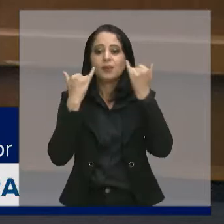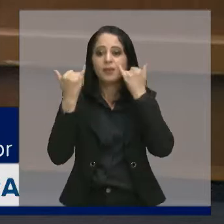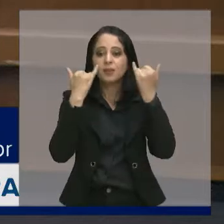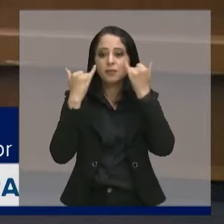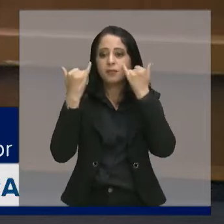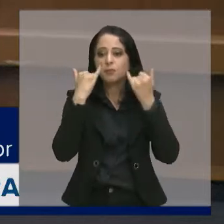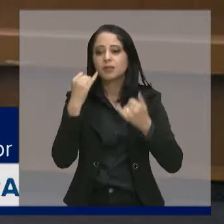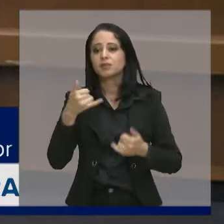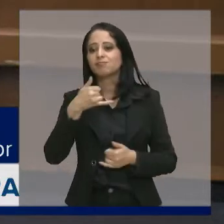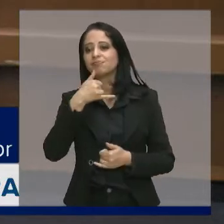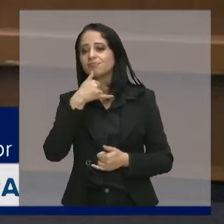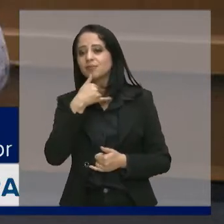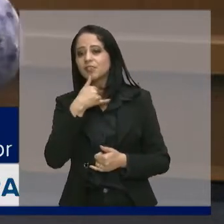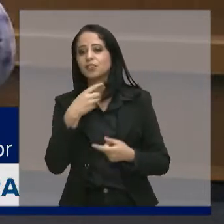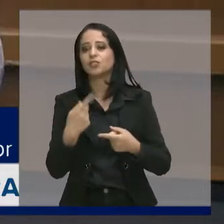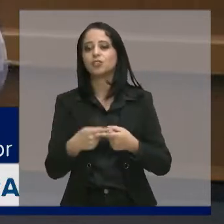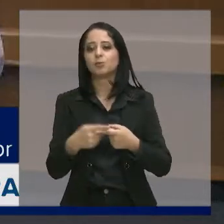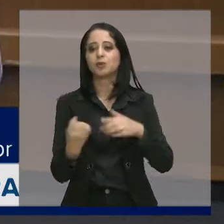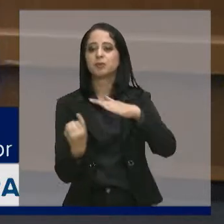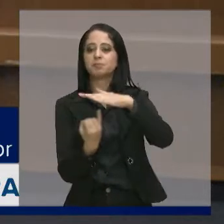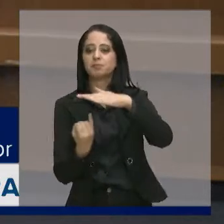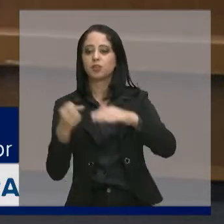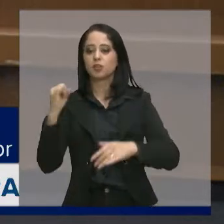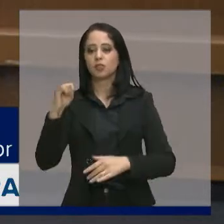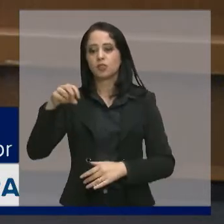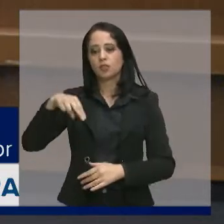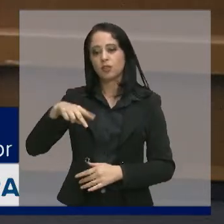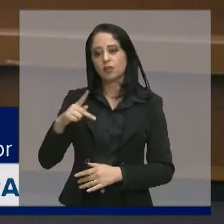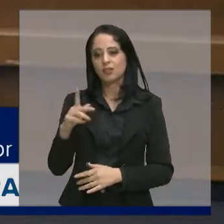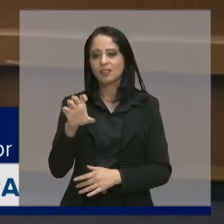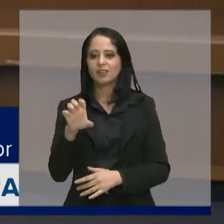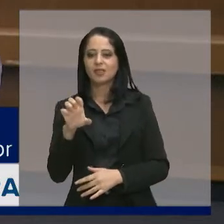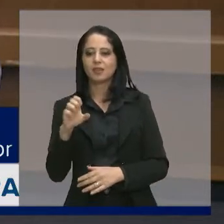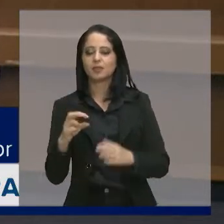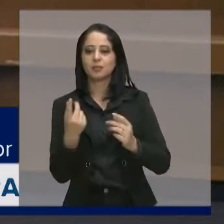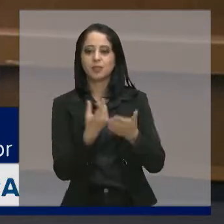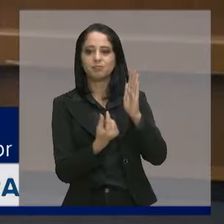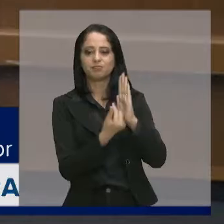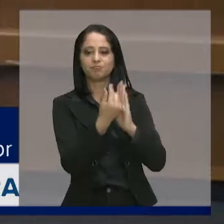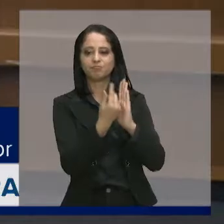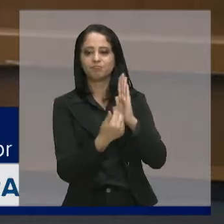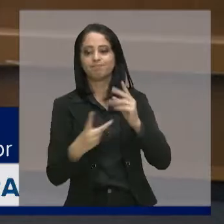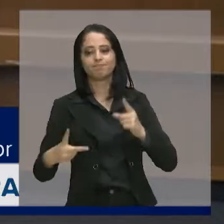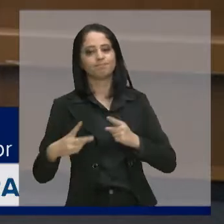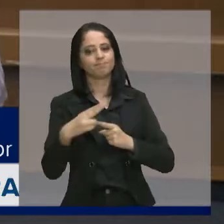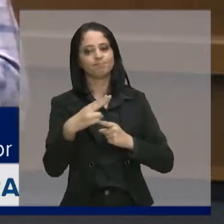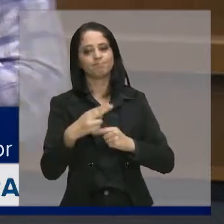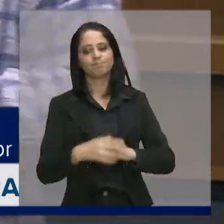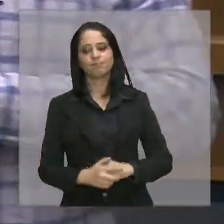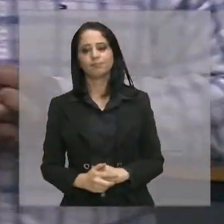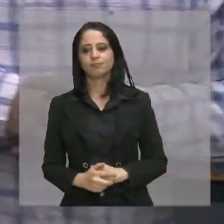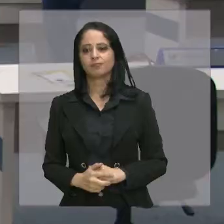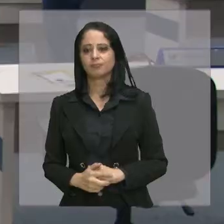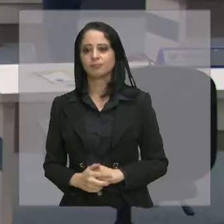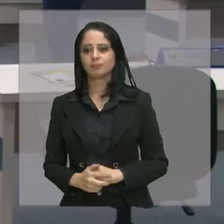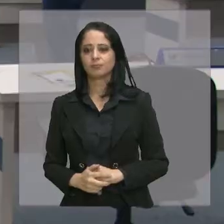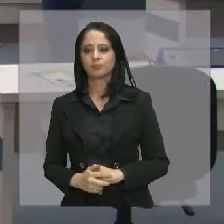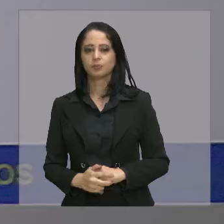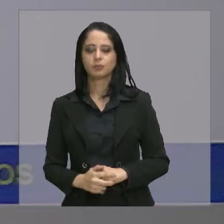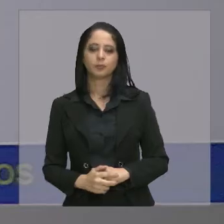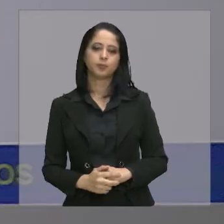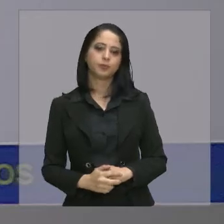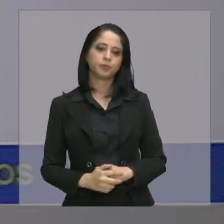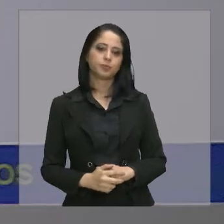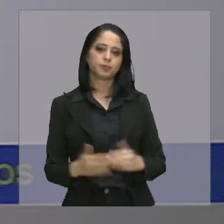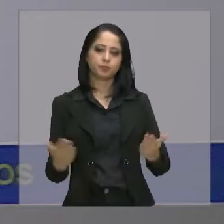de verba substancial que vai, com certeza, prejudicar o desenvolvimento da pesquisa do nosso país. Com a